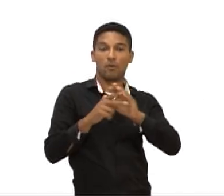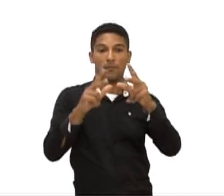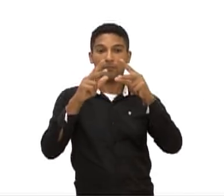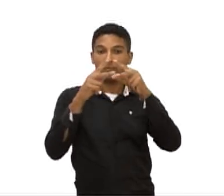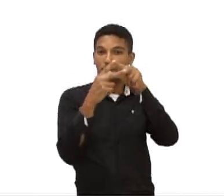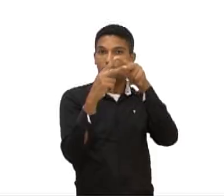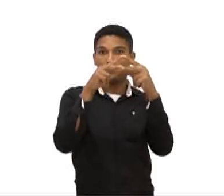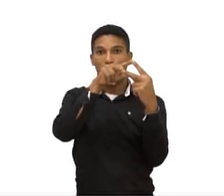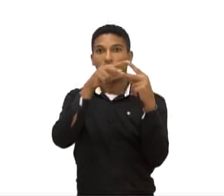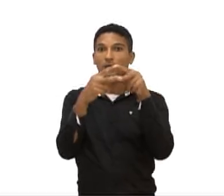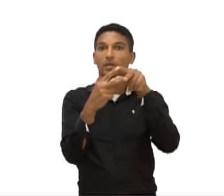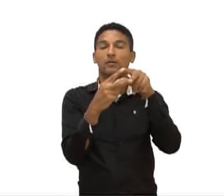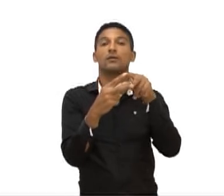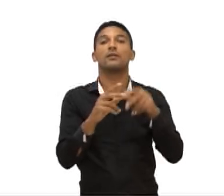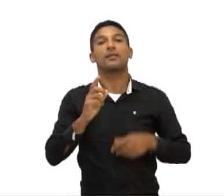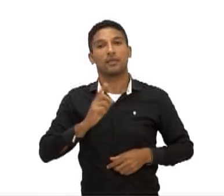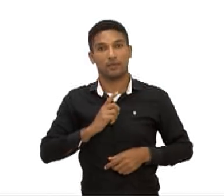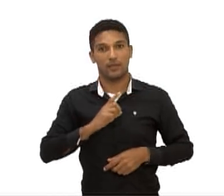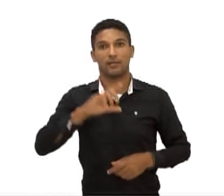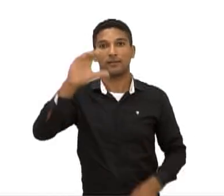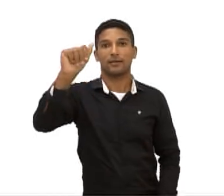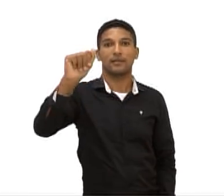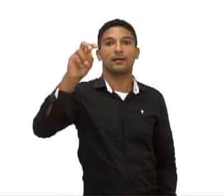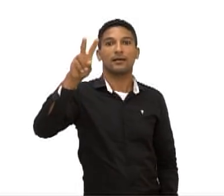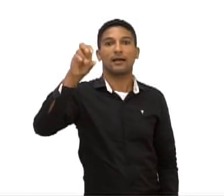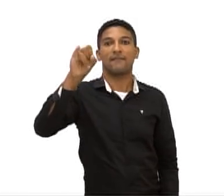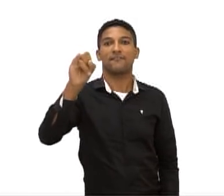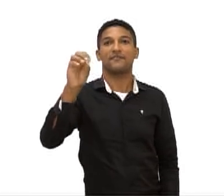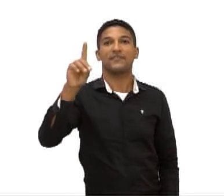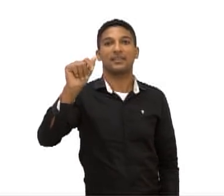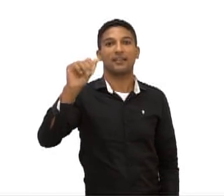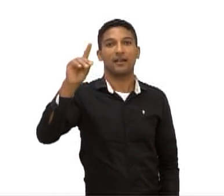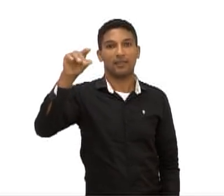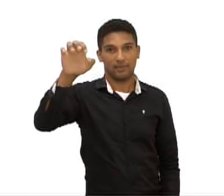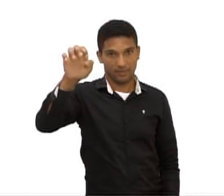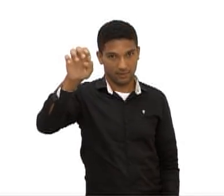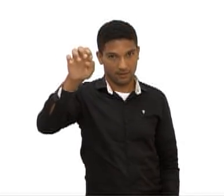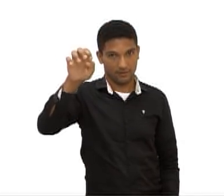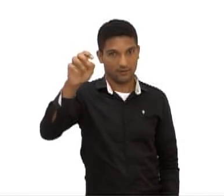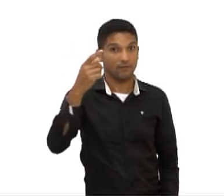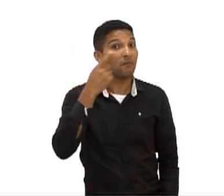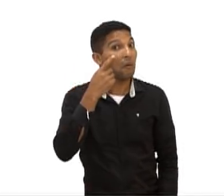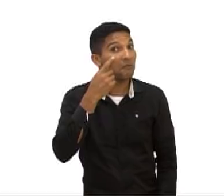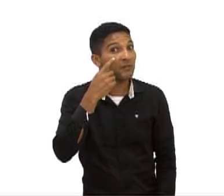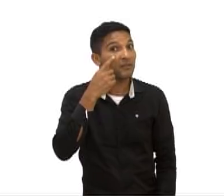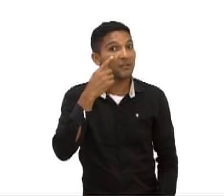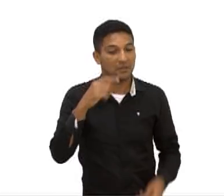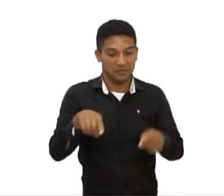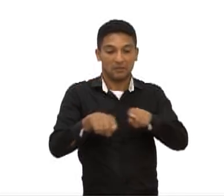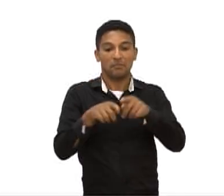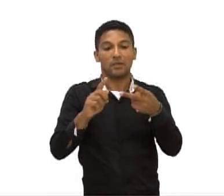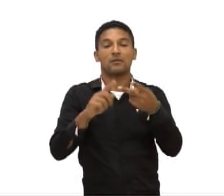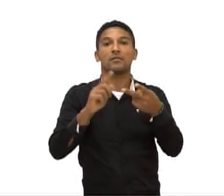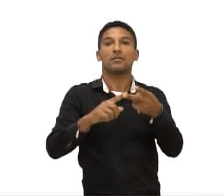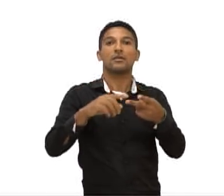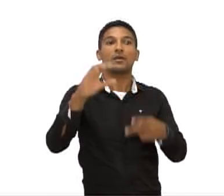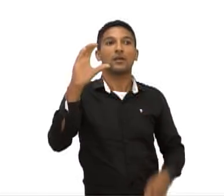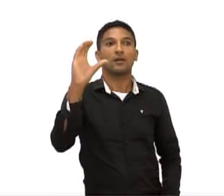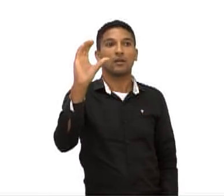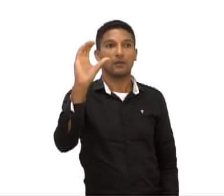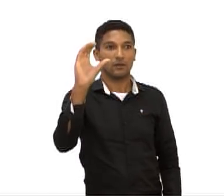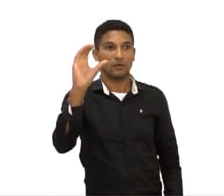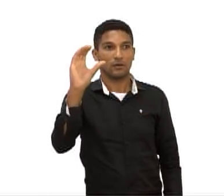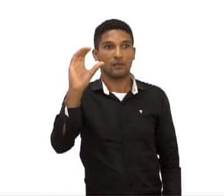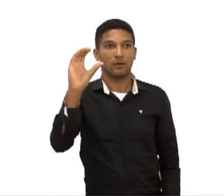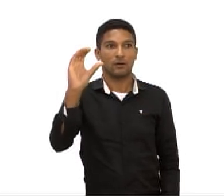sua o quê? Concavidade, tá bom? Que é o quê? A convexidade, ou também chamada de concavidade, tá bom? E